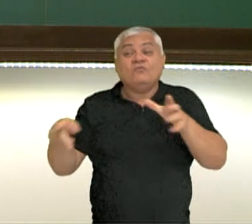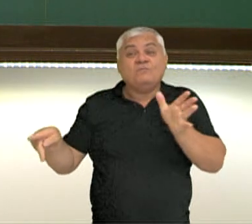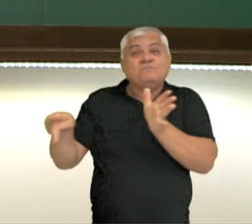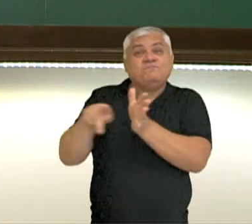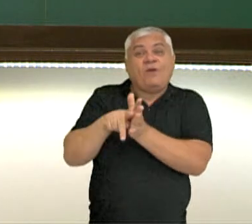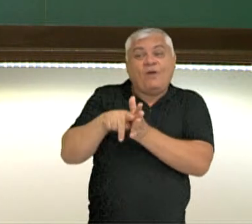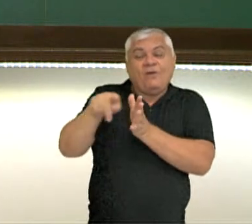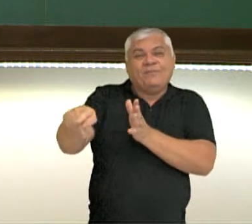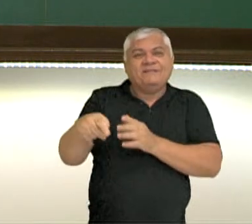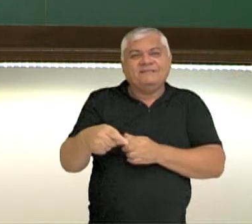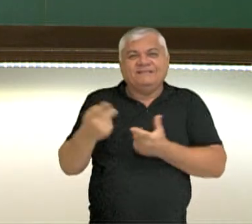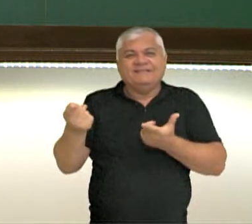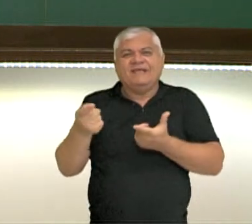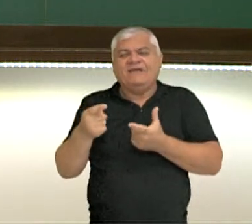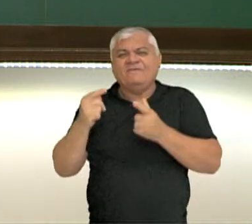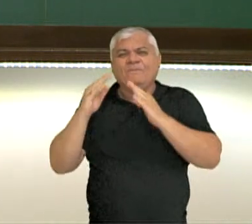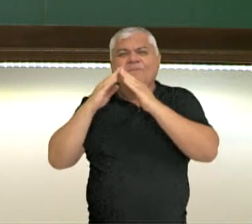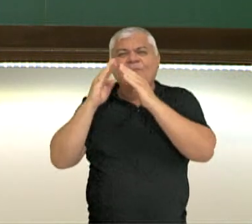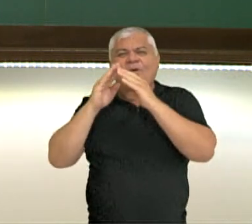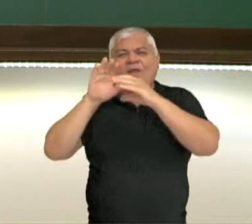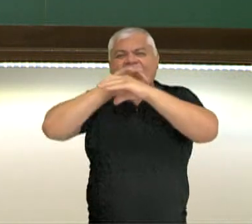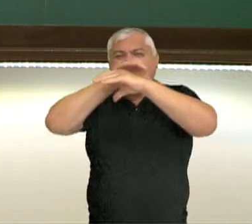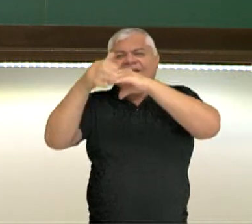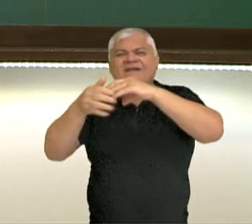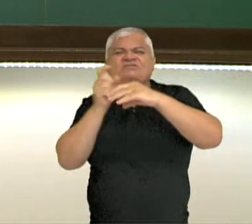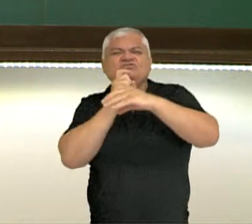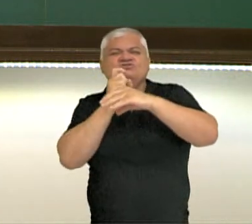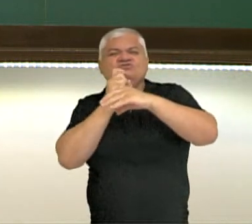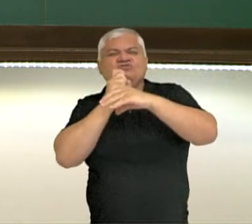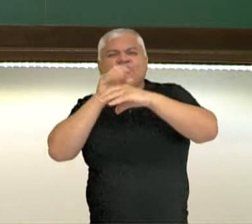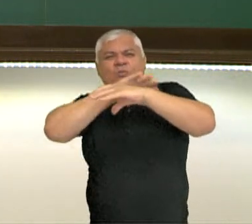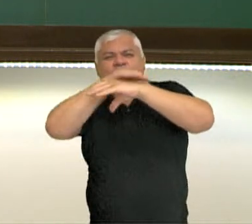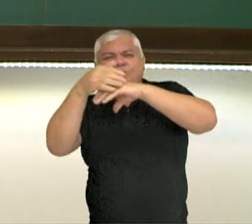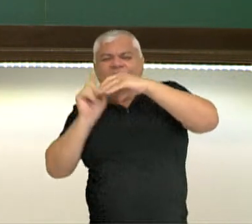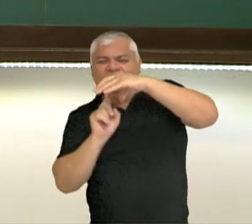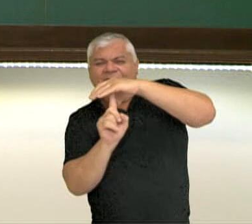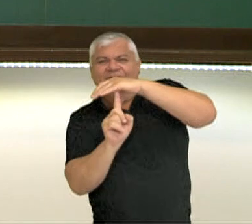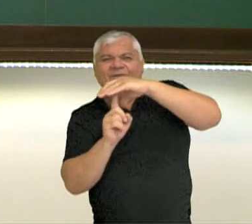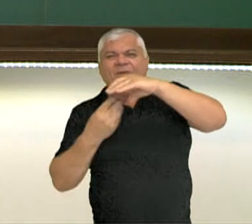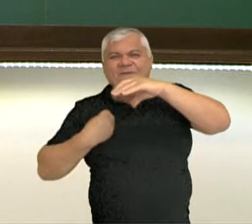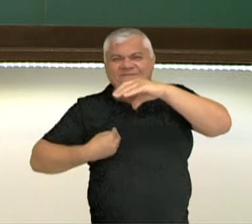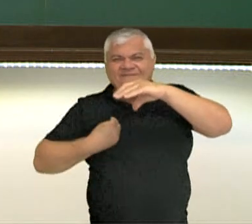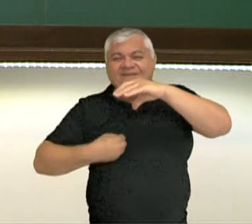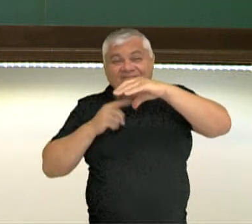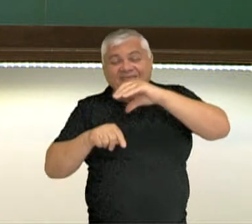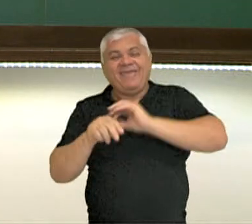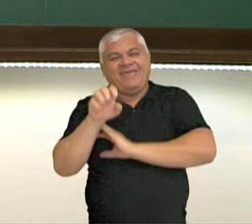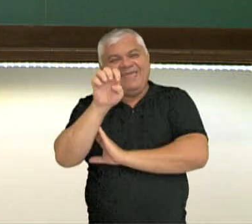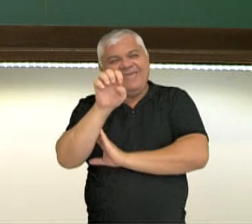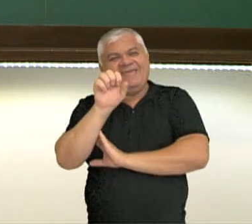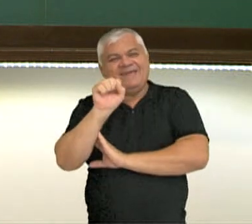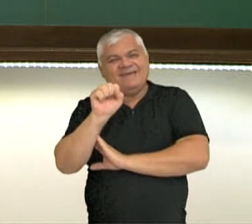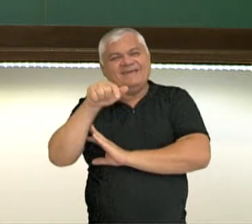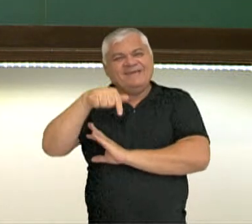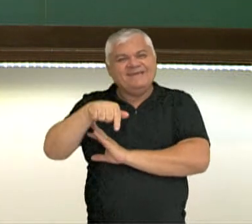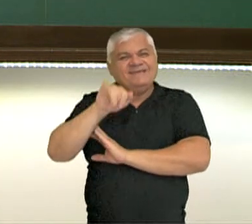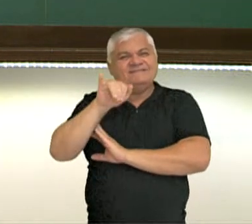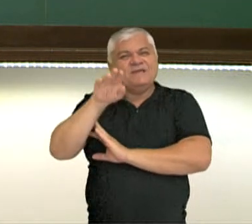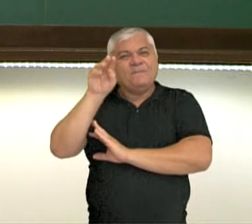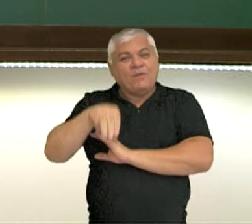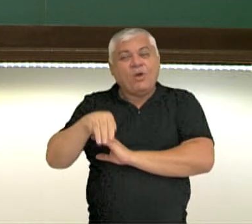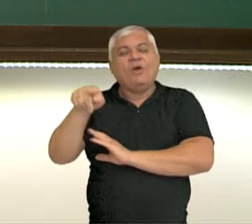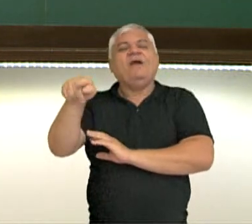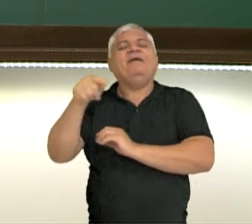né? São povos que vivem naquela região, né, do polo, daquela região do Alasca e também